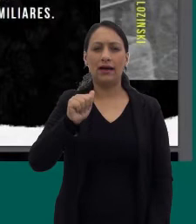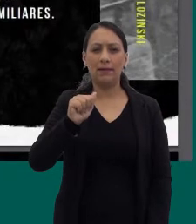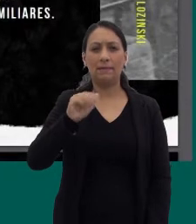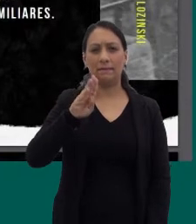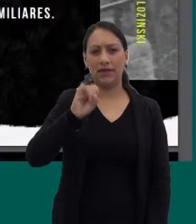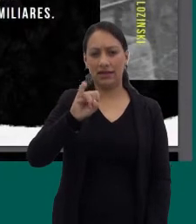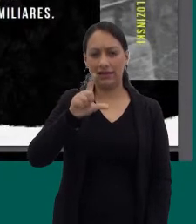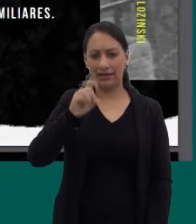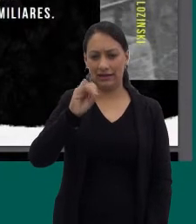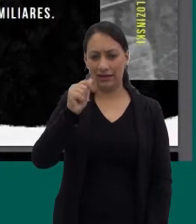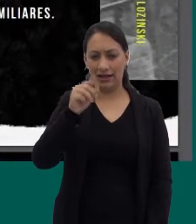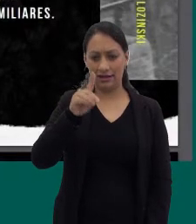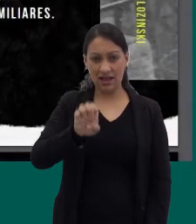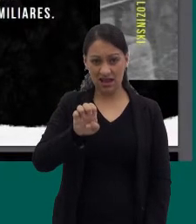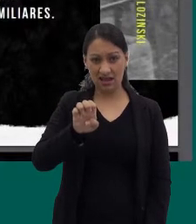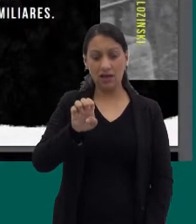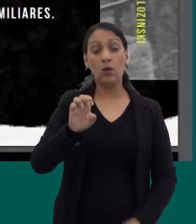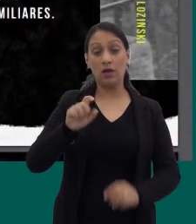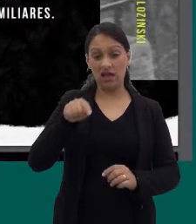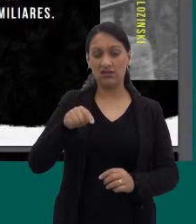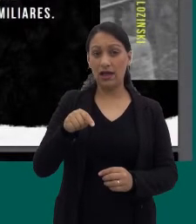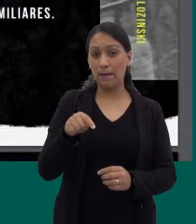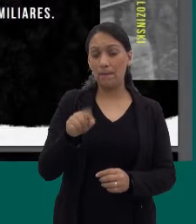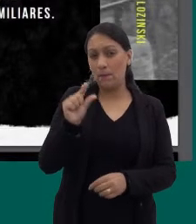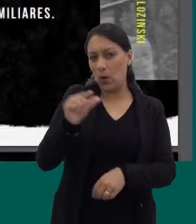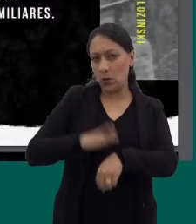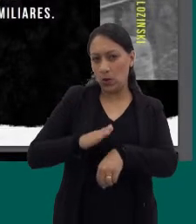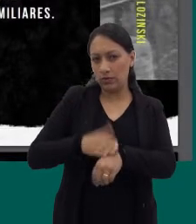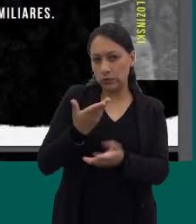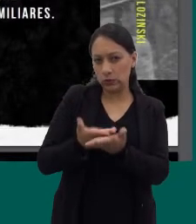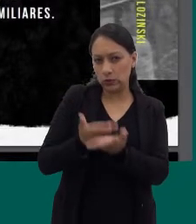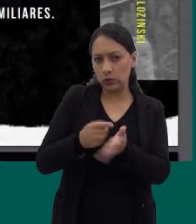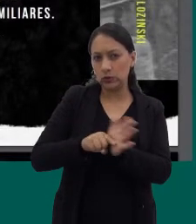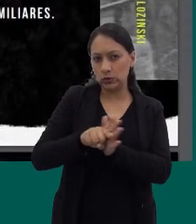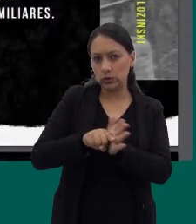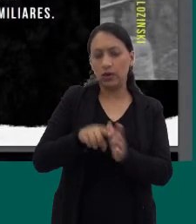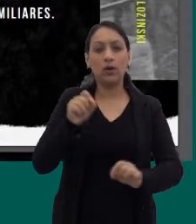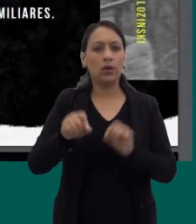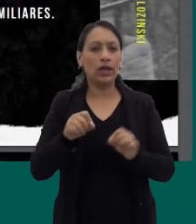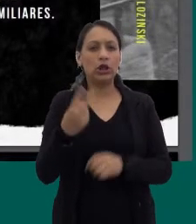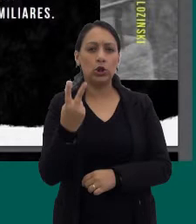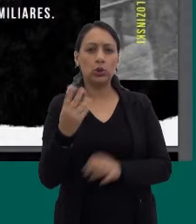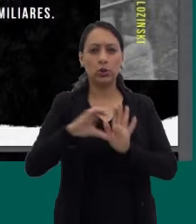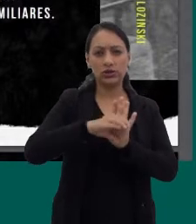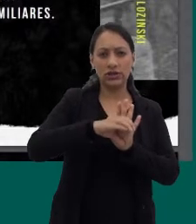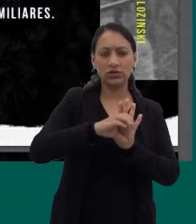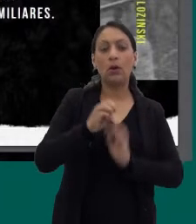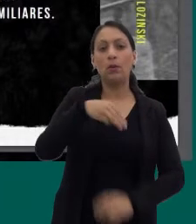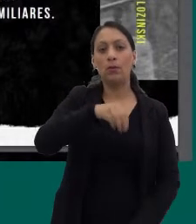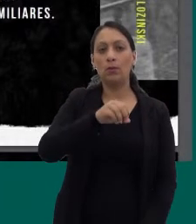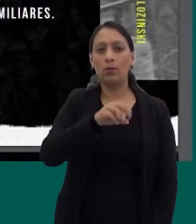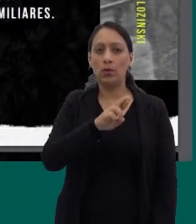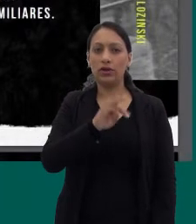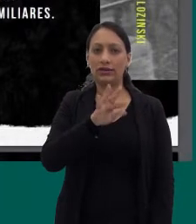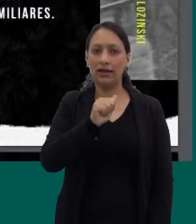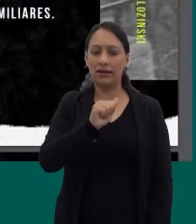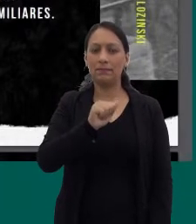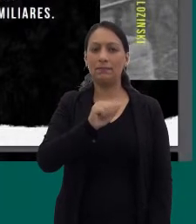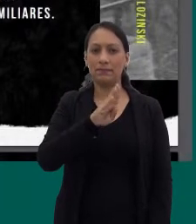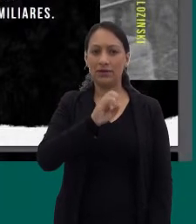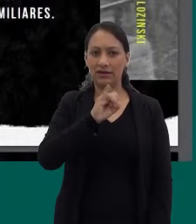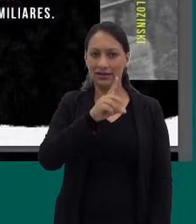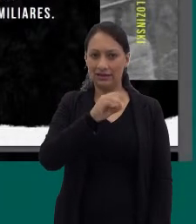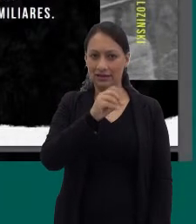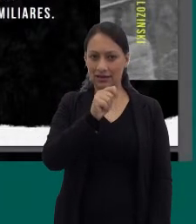né? Que ele junta basicamente 2 conceitos, que é a morbilidade, né? É mais ou menos, então, a presença